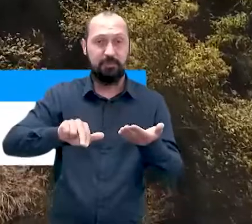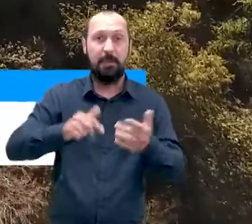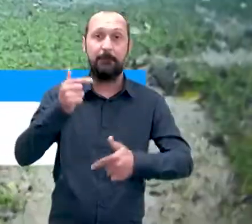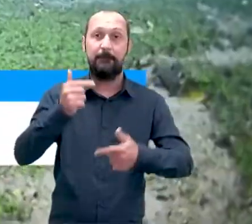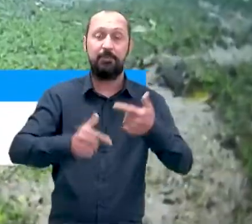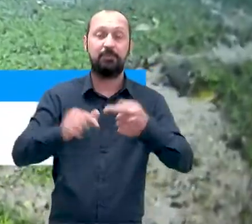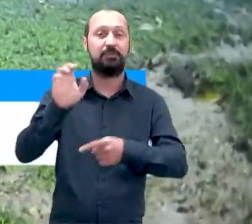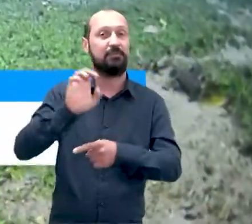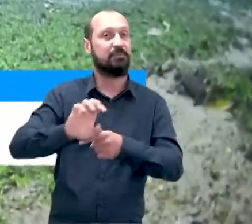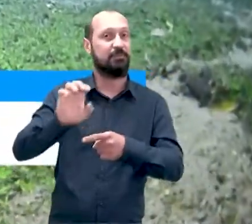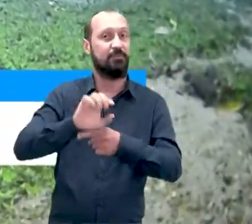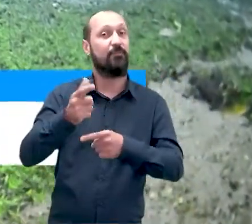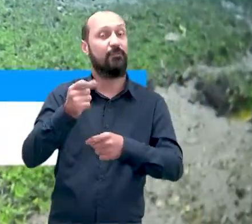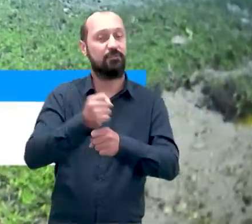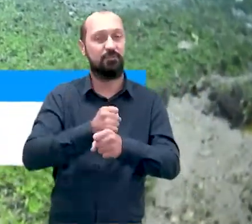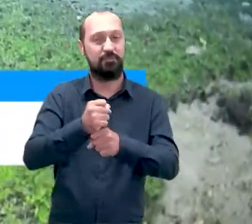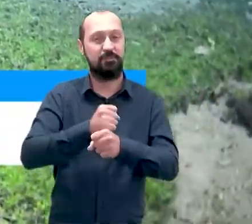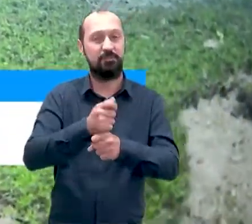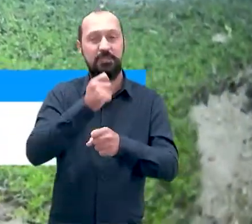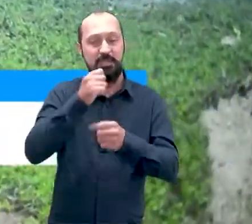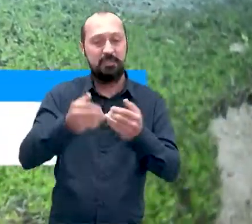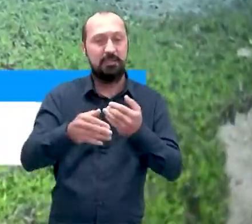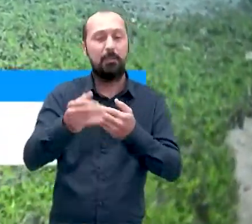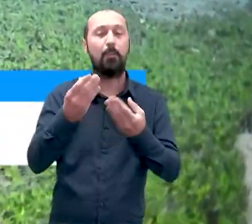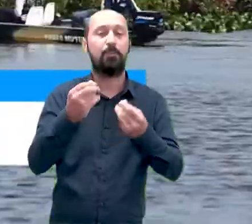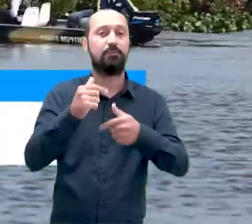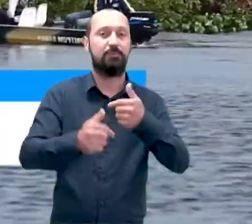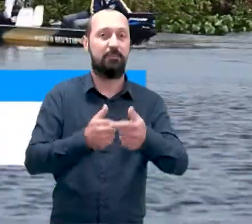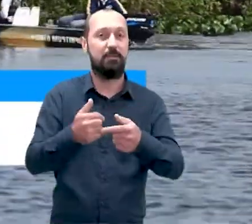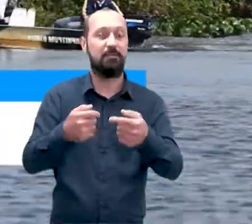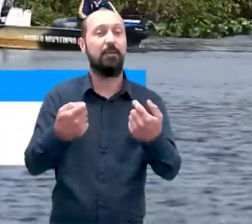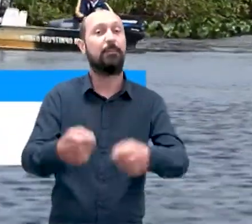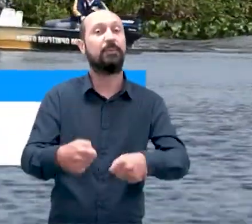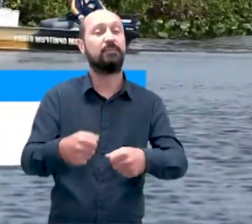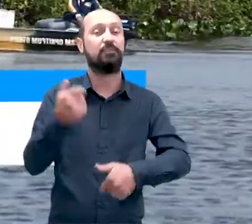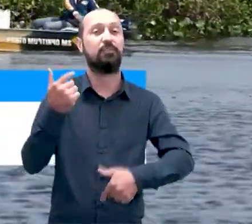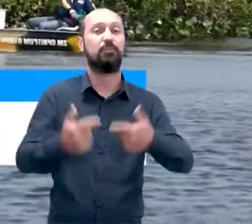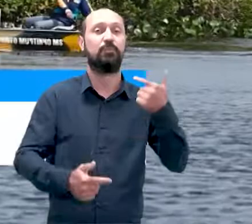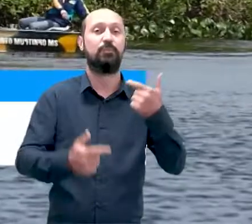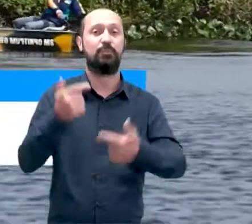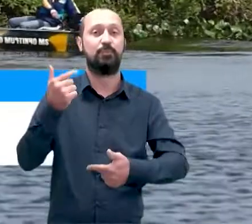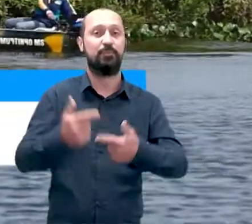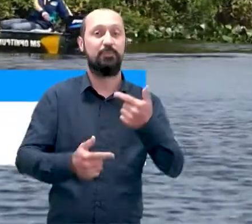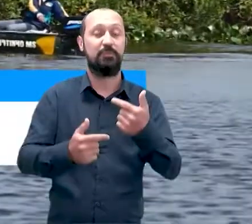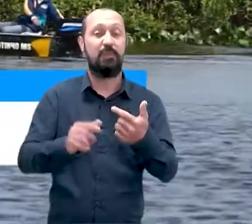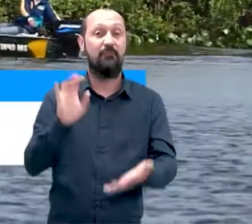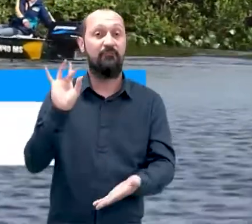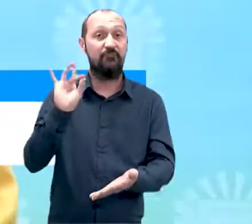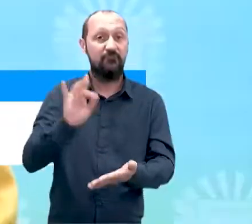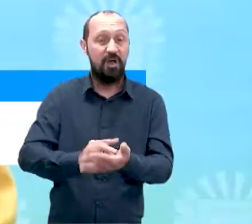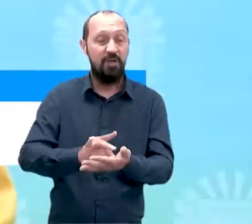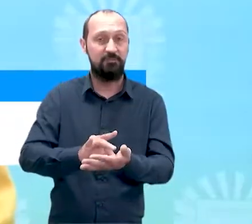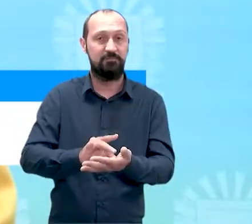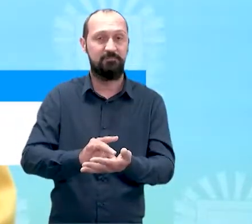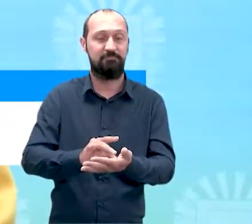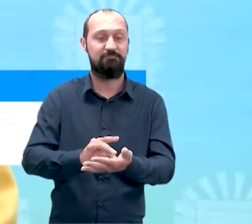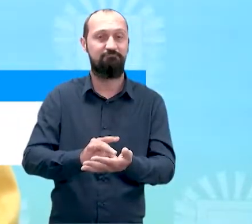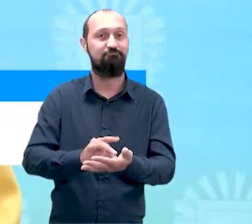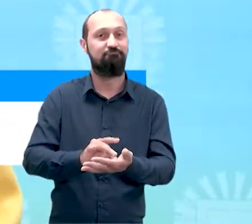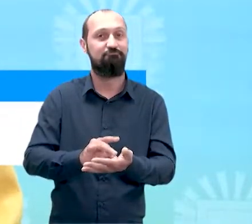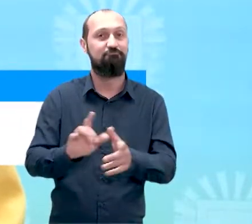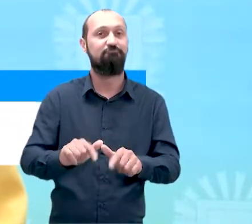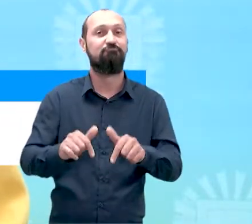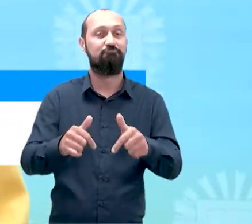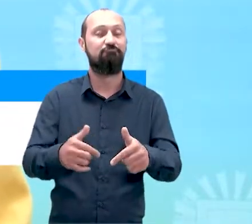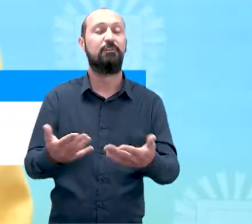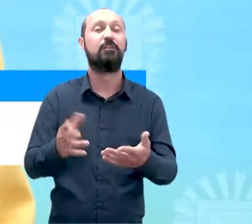Hídricos, 20 anos da Política Estadual de Recursos Hídricos e ainda tem muito o que fazer. No entanto, precisamos de políticas e